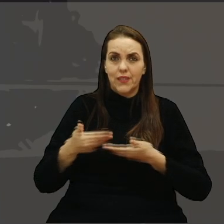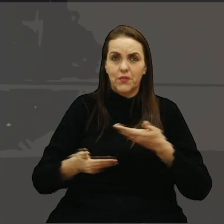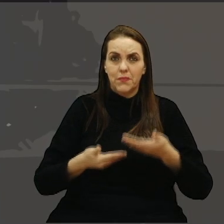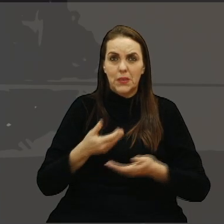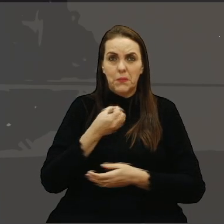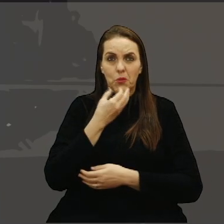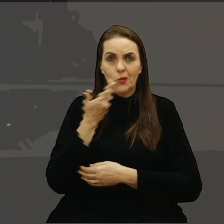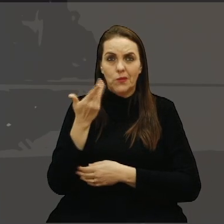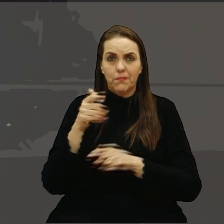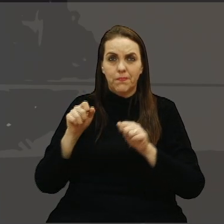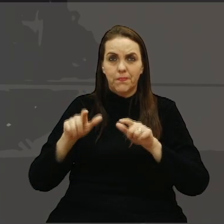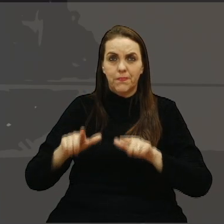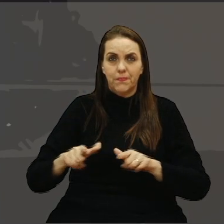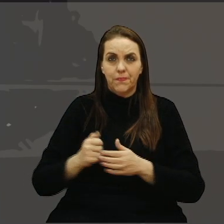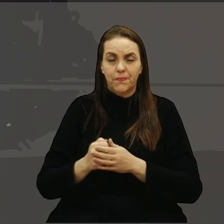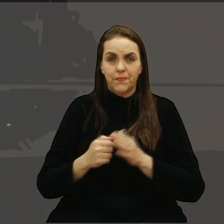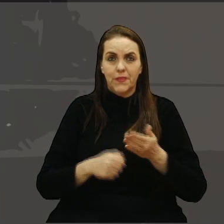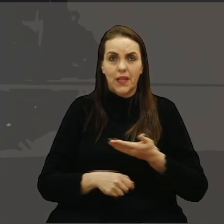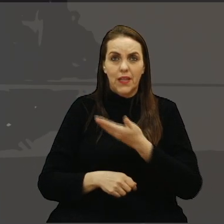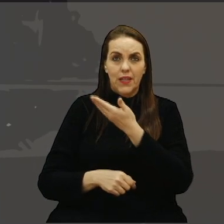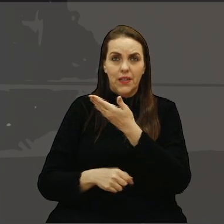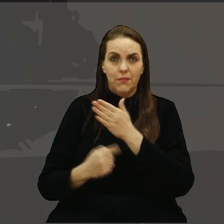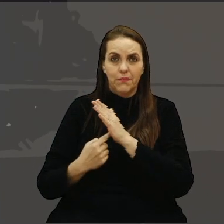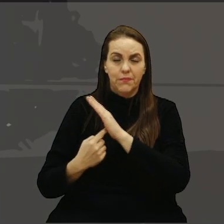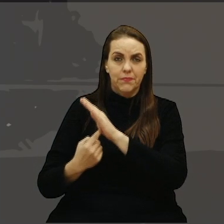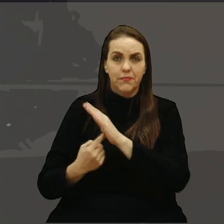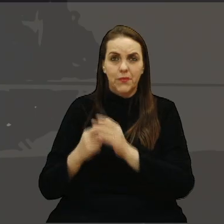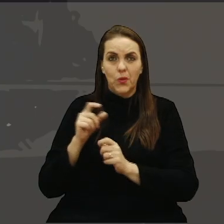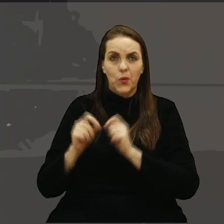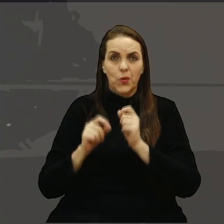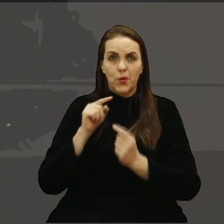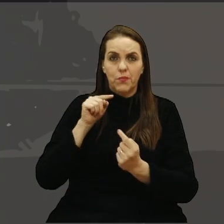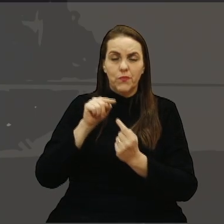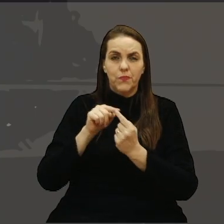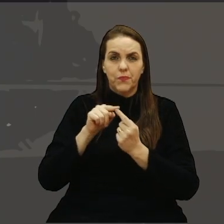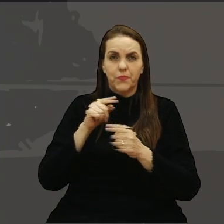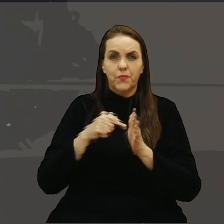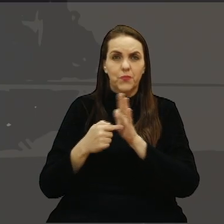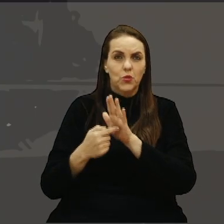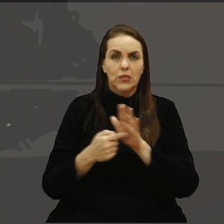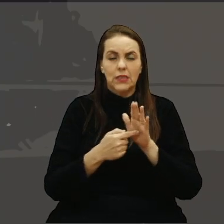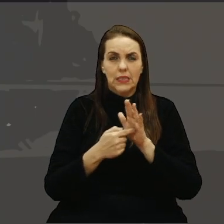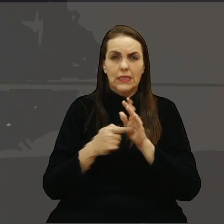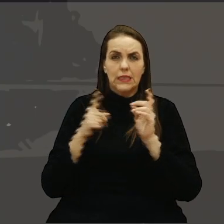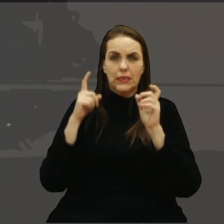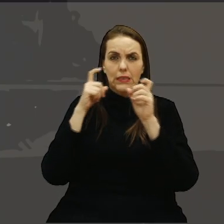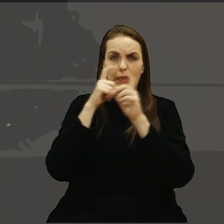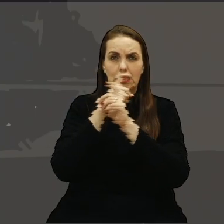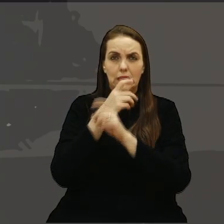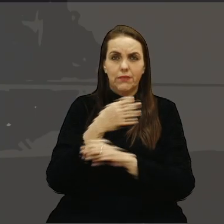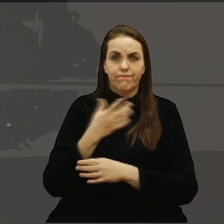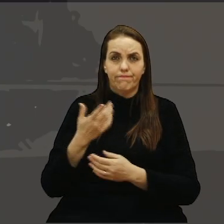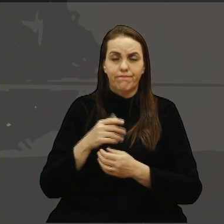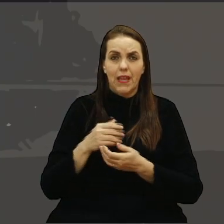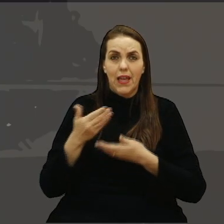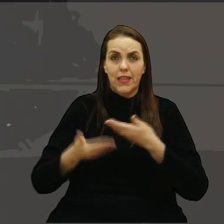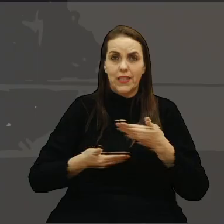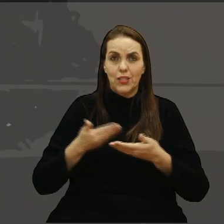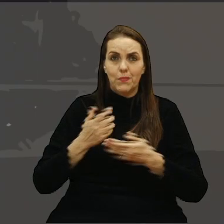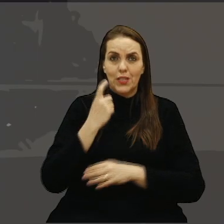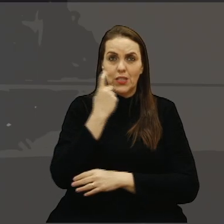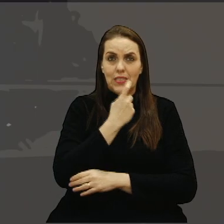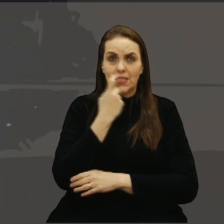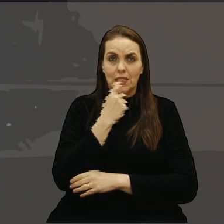atendimento. Esta é a apresentação que tem como objetivo a situação crítica do consultório odontológico da Unidade Básica